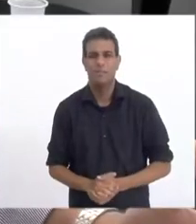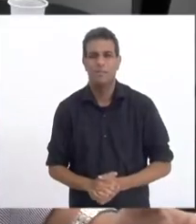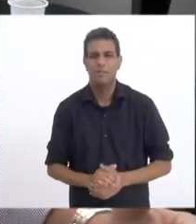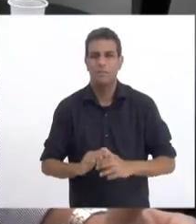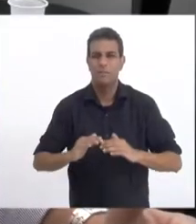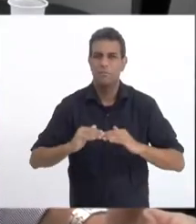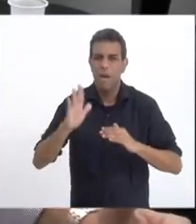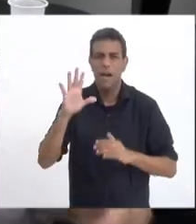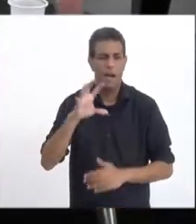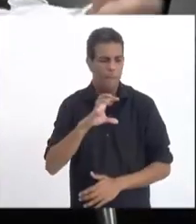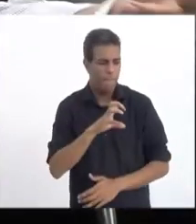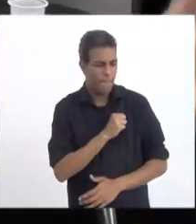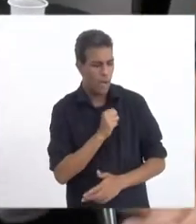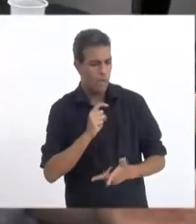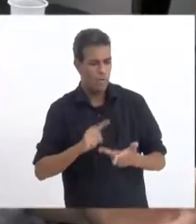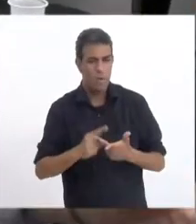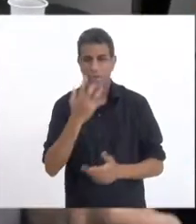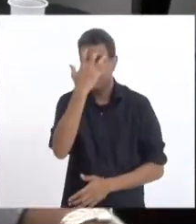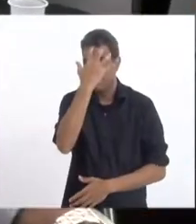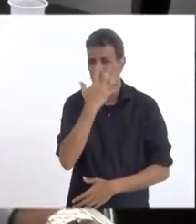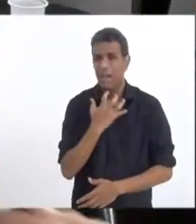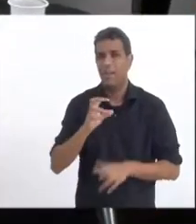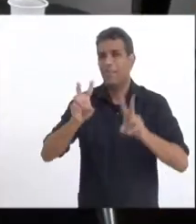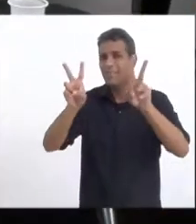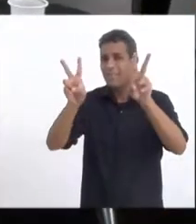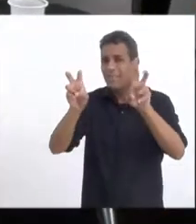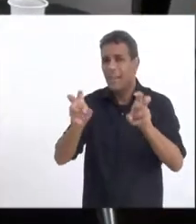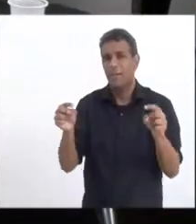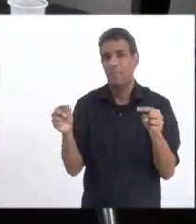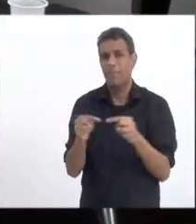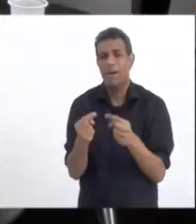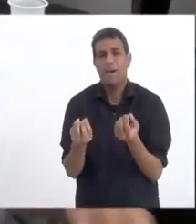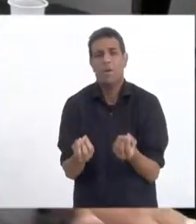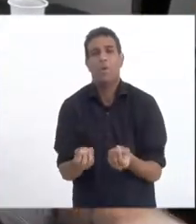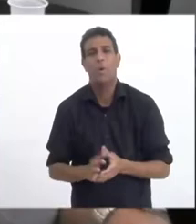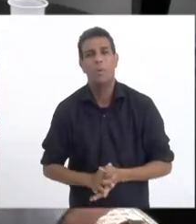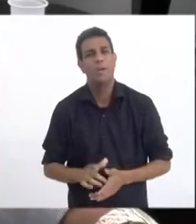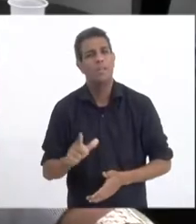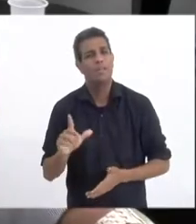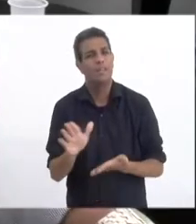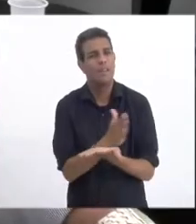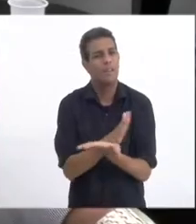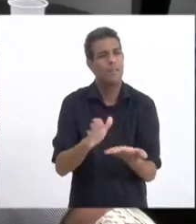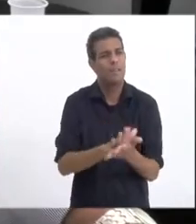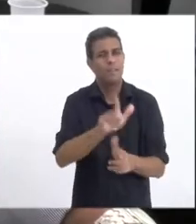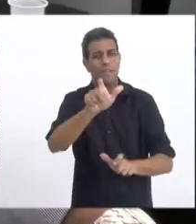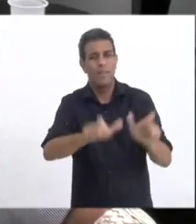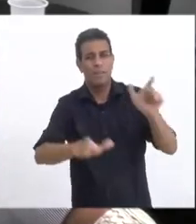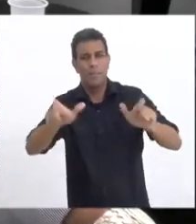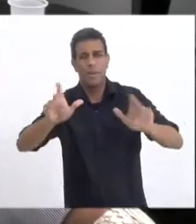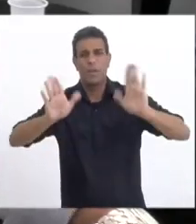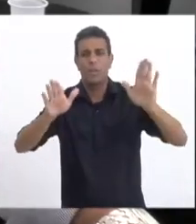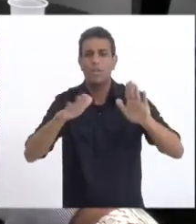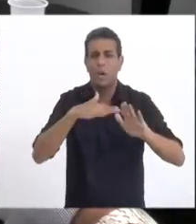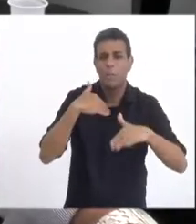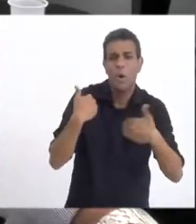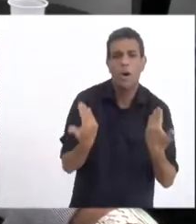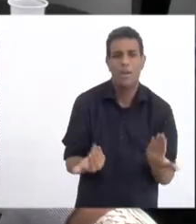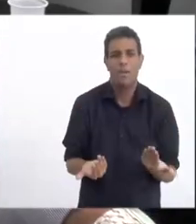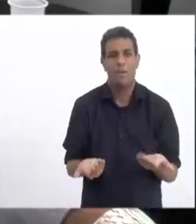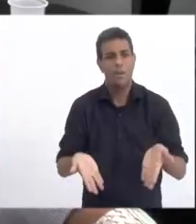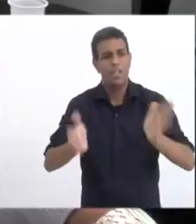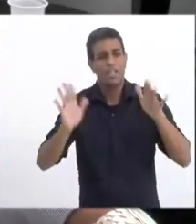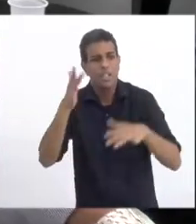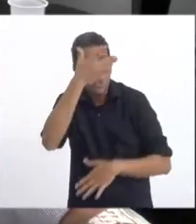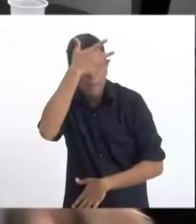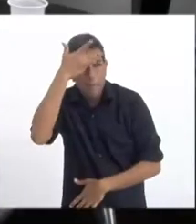mais amor, né, com mais sinceridade nesse trabalho. Por quê? Porque tem pessoas morrendo. Né, tem pessoas morrendo